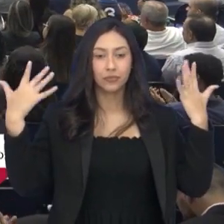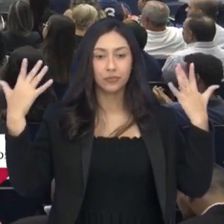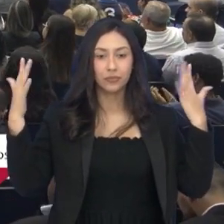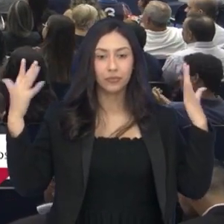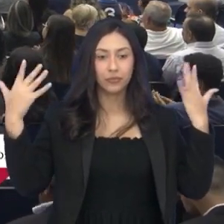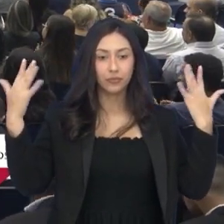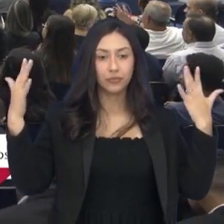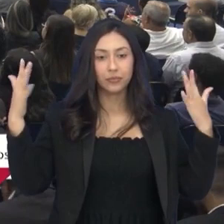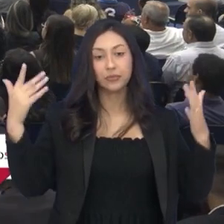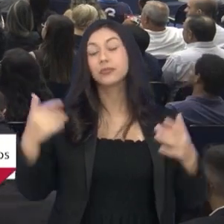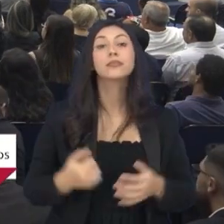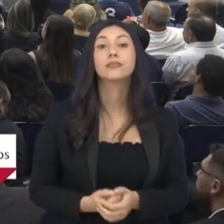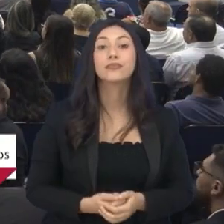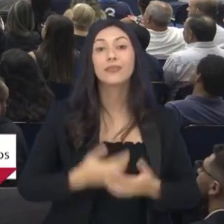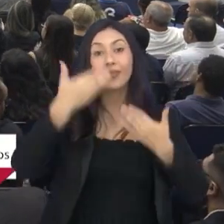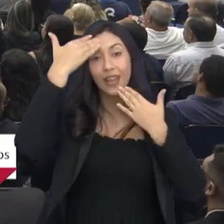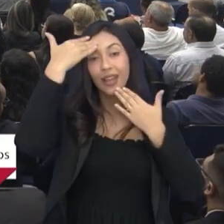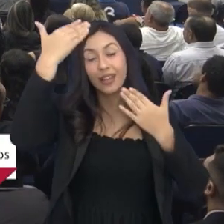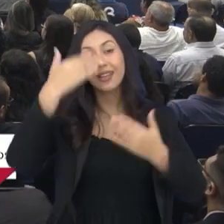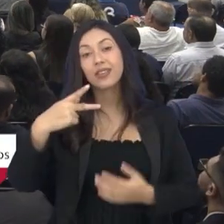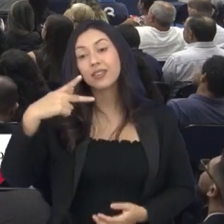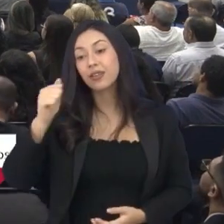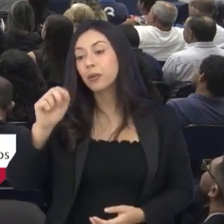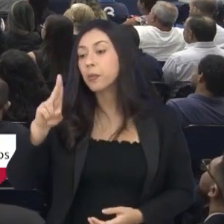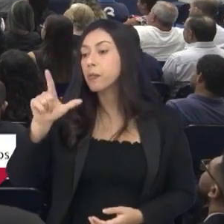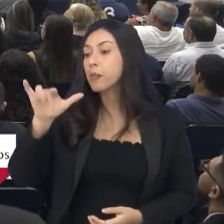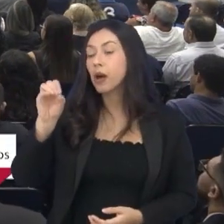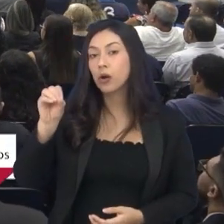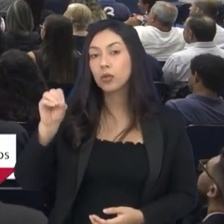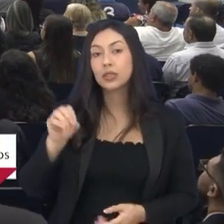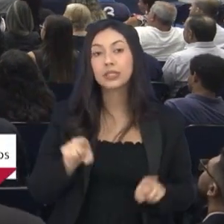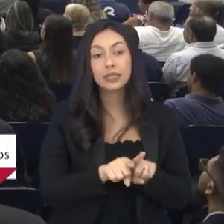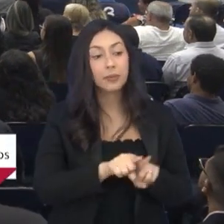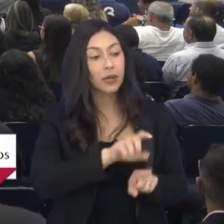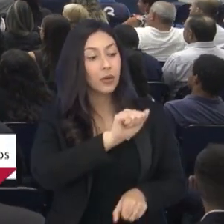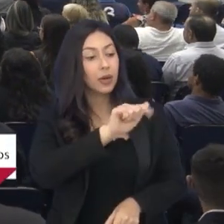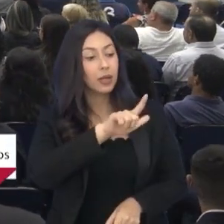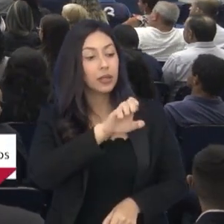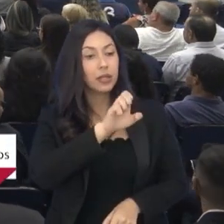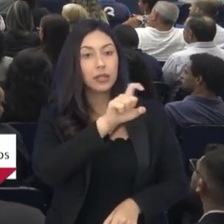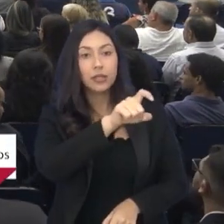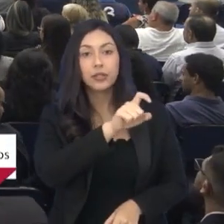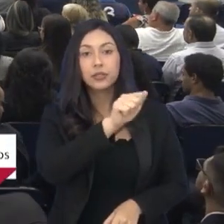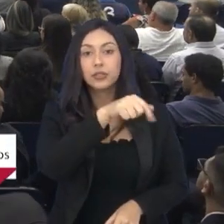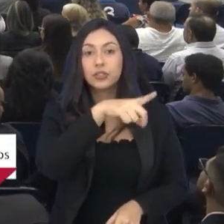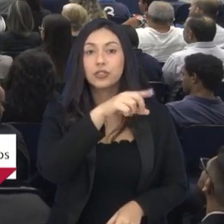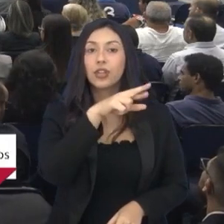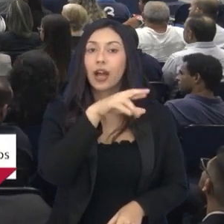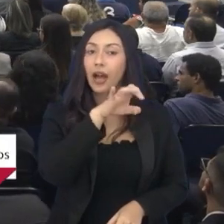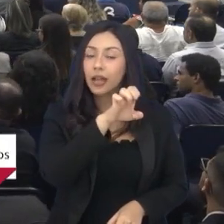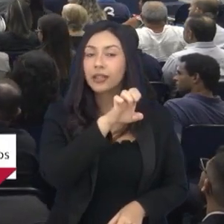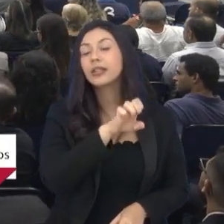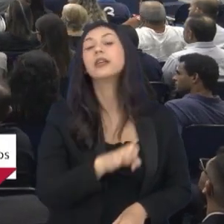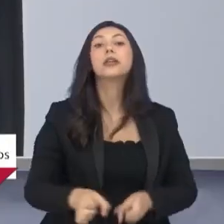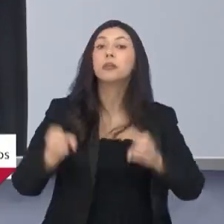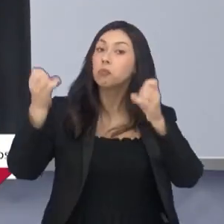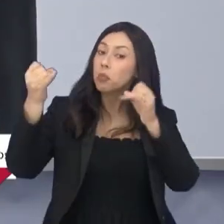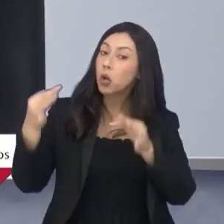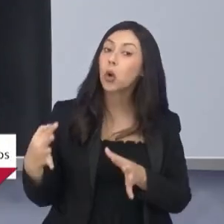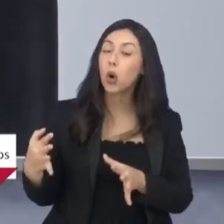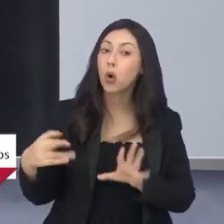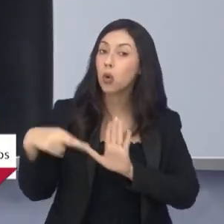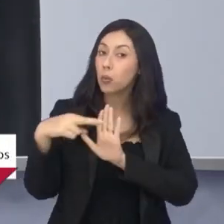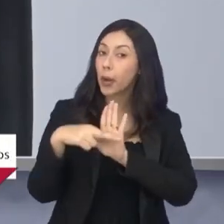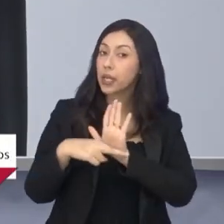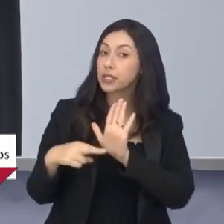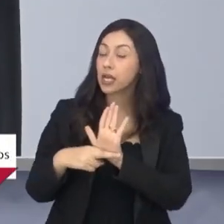próxima Agradeço ao Paulo e o Alexandre que falaram sobre as vedações de último ano de mandato